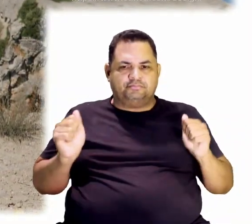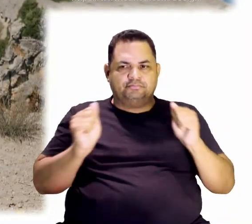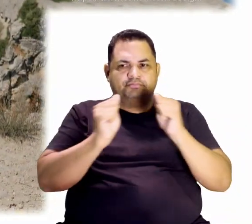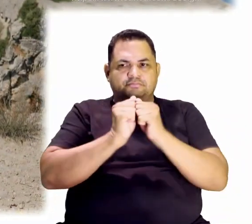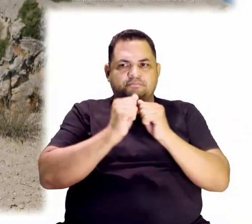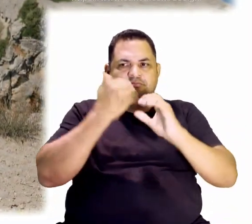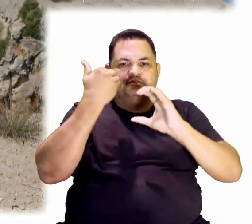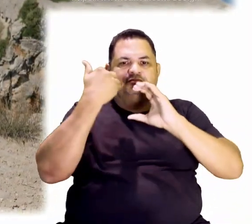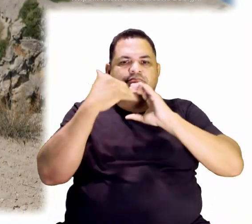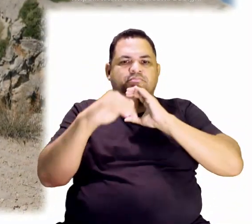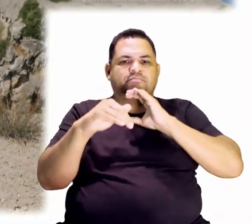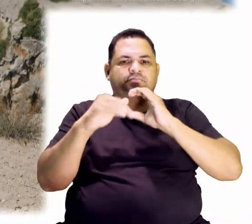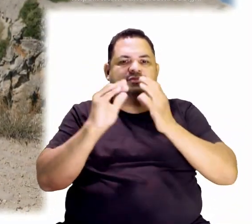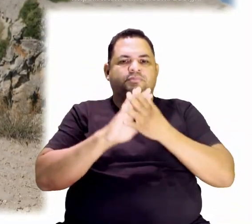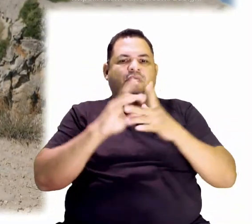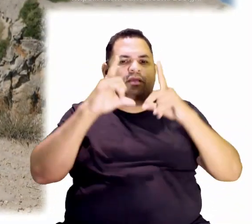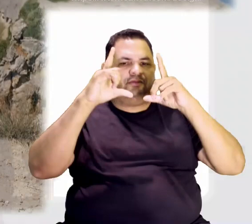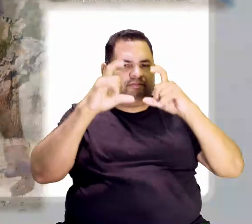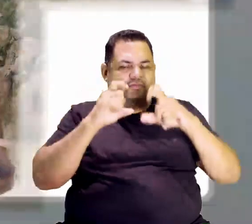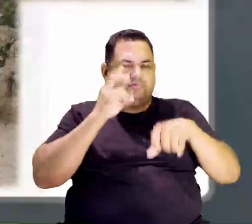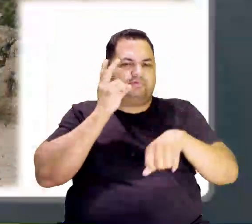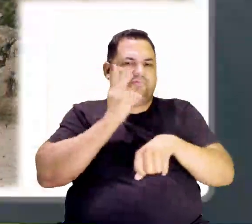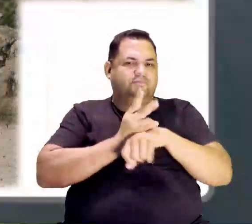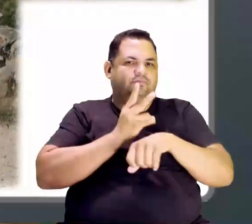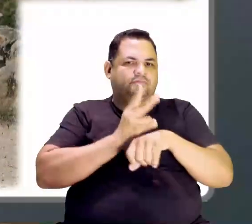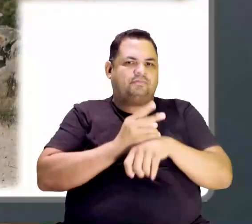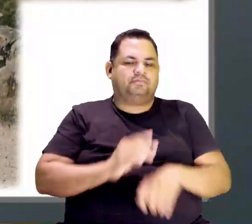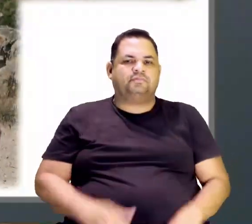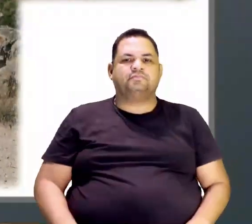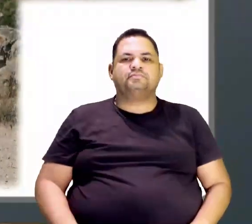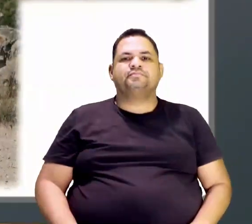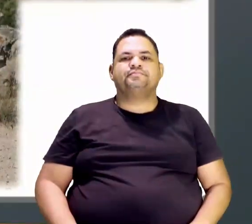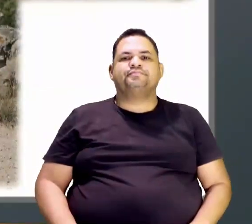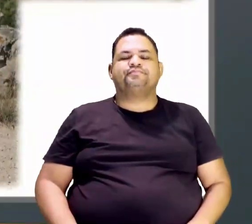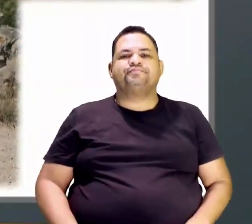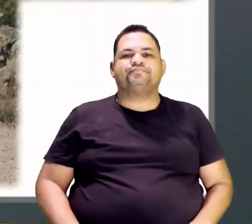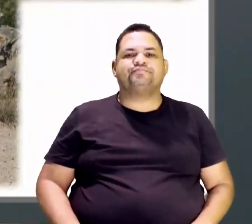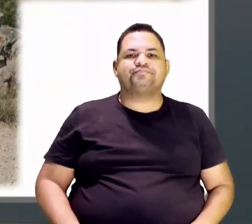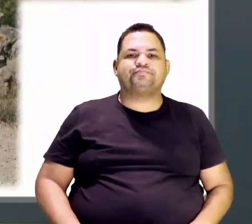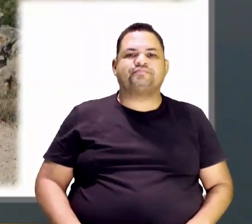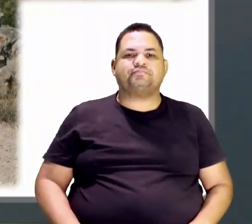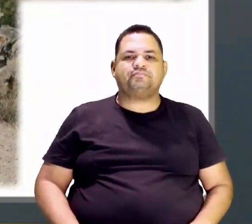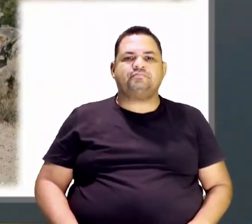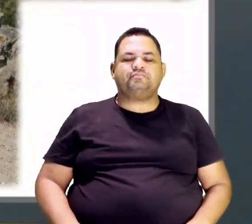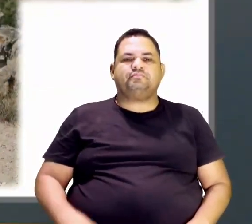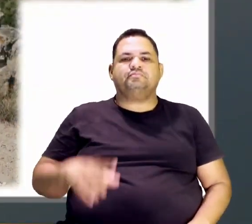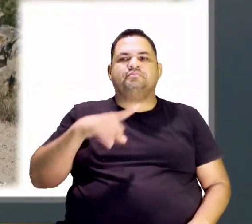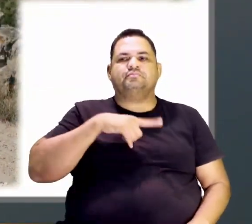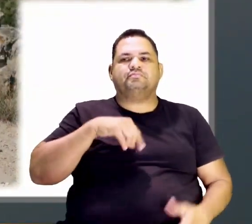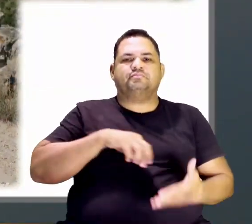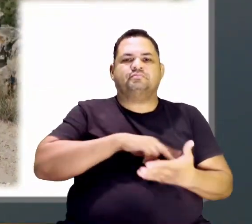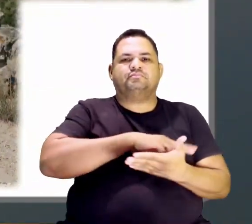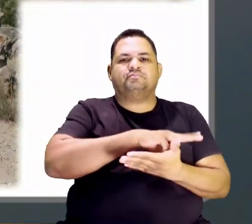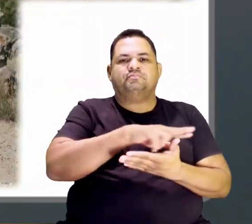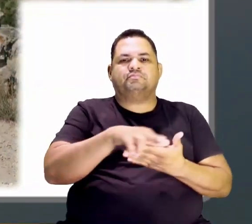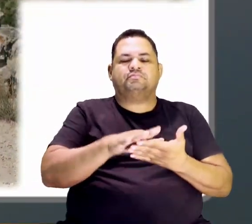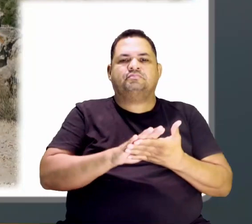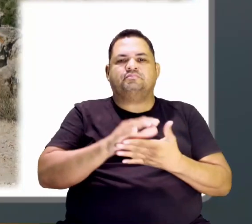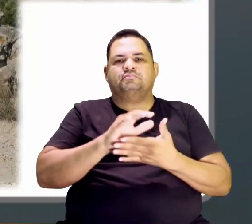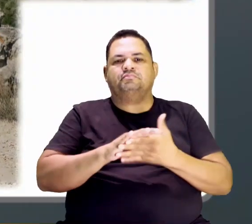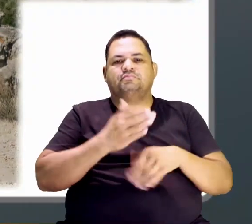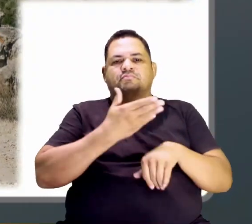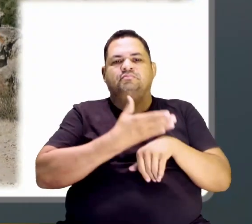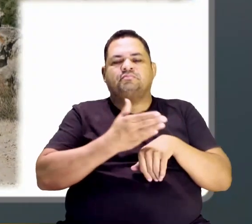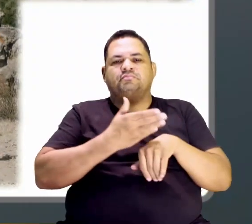mandar aí os registros, certo? Deixa eu conversar aqui contigo antes de eu ir embora. Então, tem muitas atividades aí bacanas para você realizar